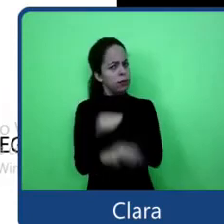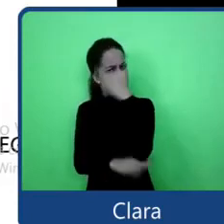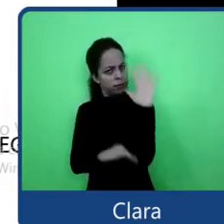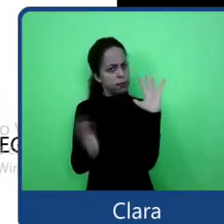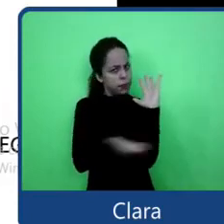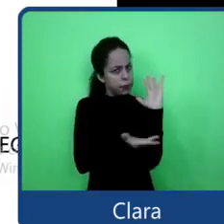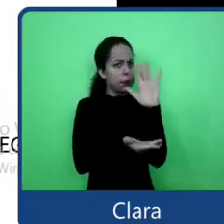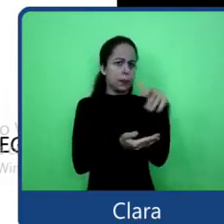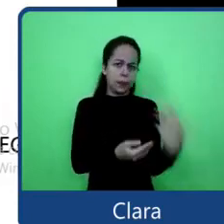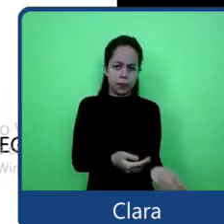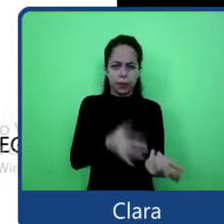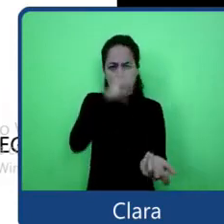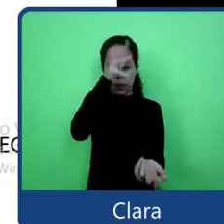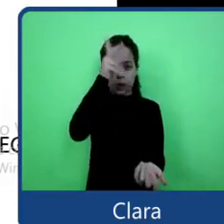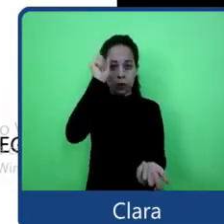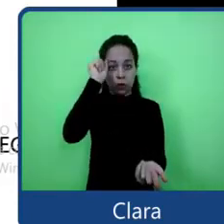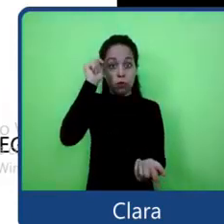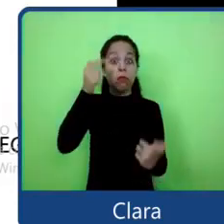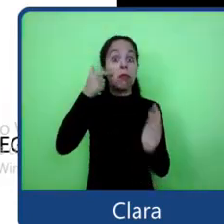drástica, né, no desmatamento